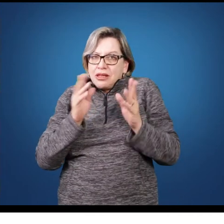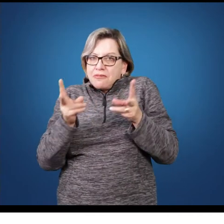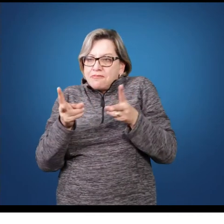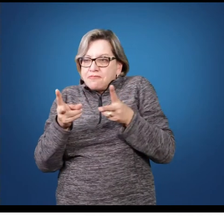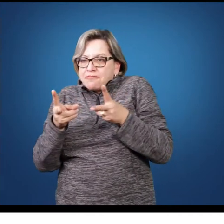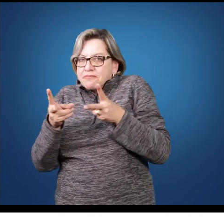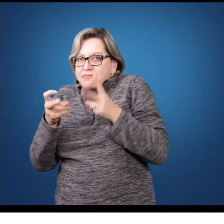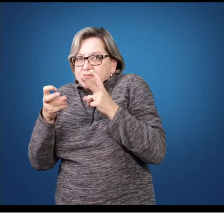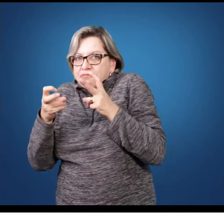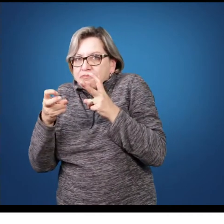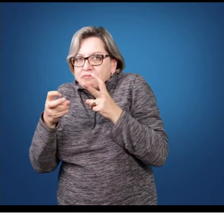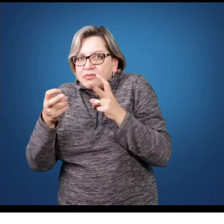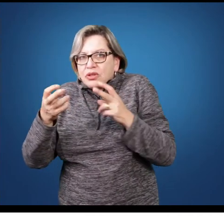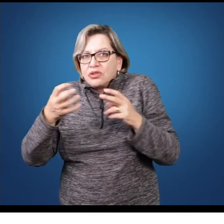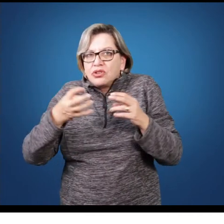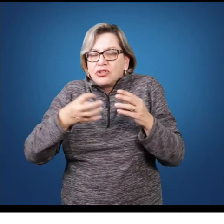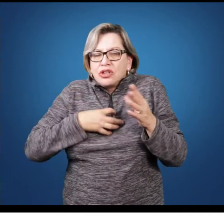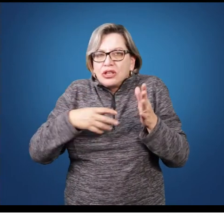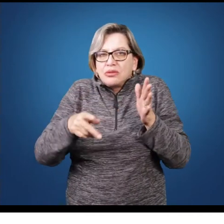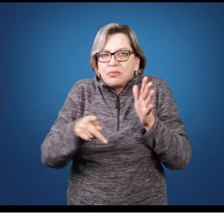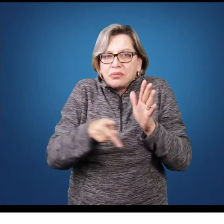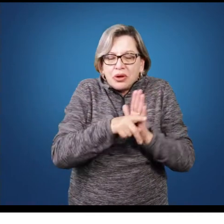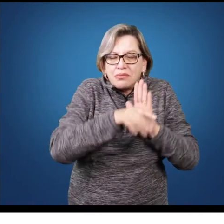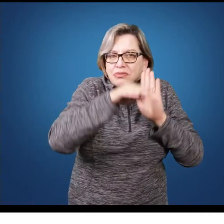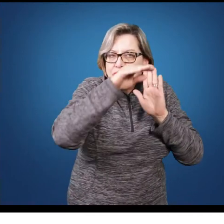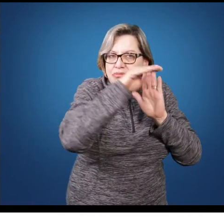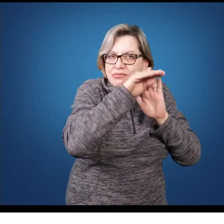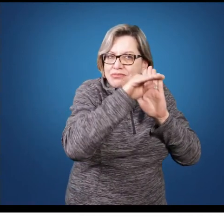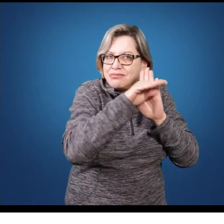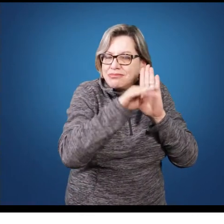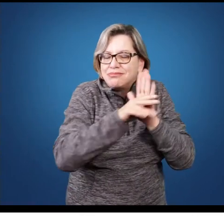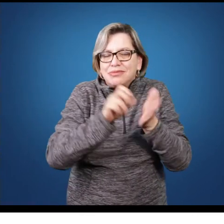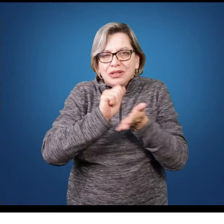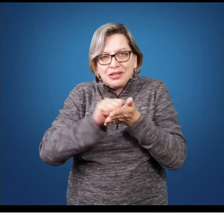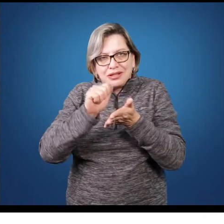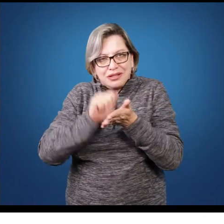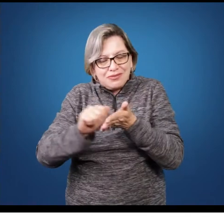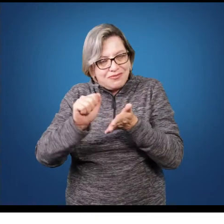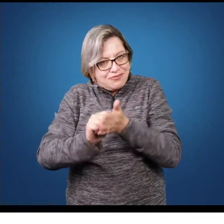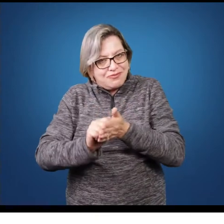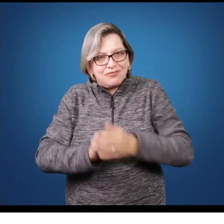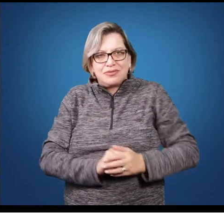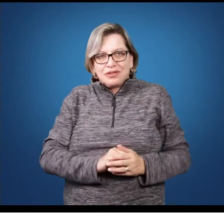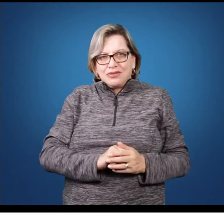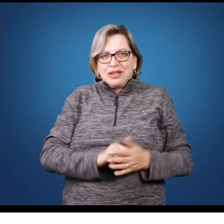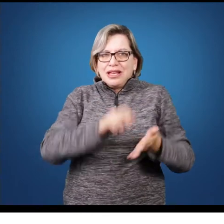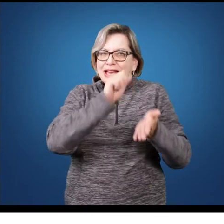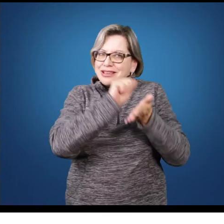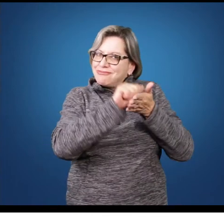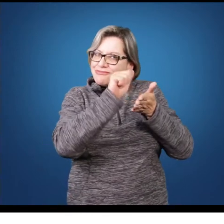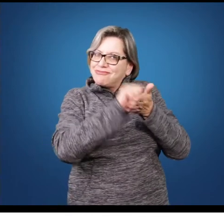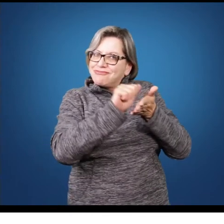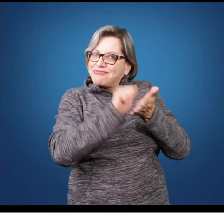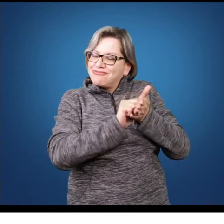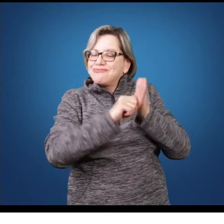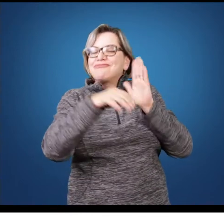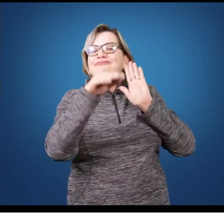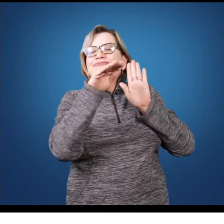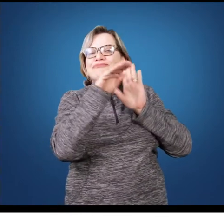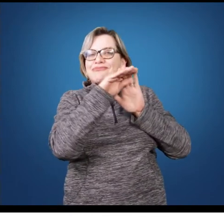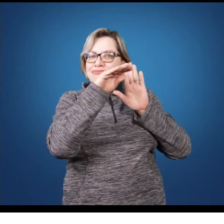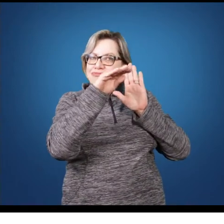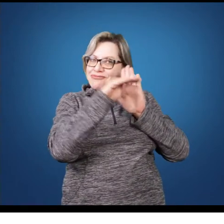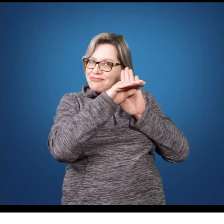forma da escrita de um projeto de pesquisa. Então, o escrever um projeto de